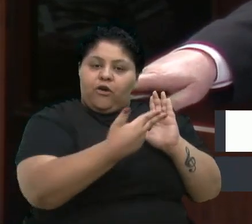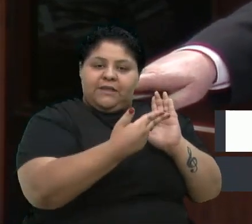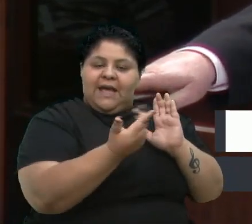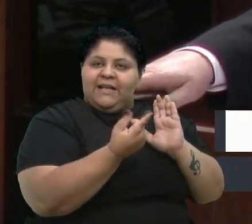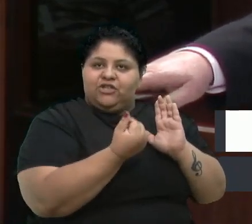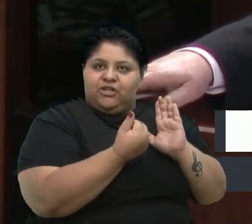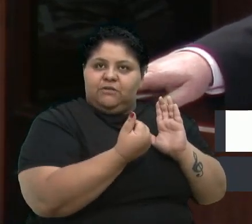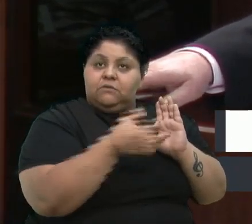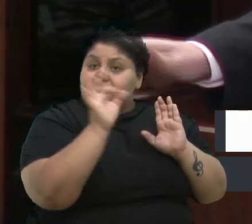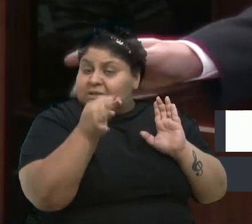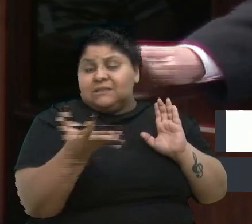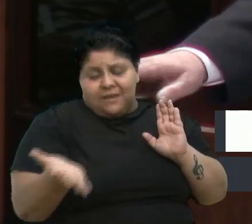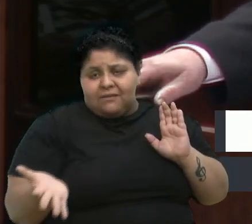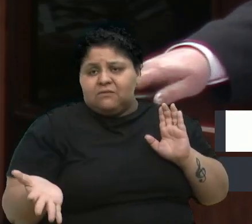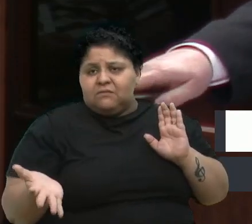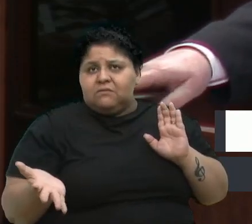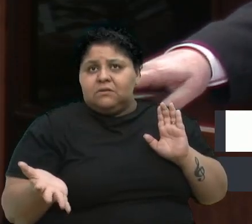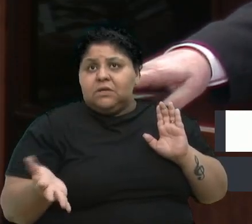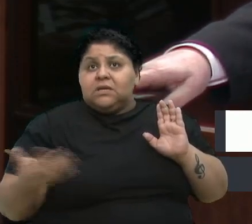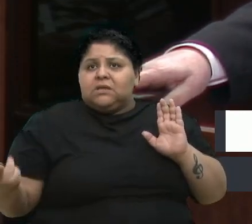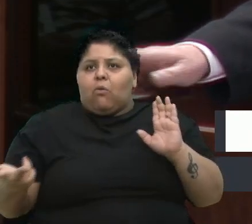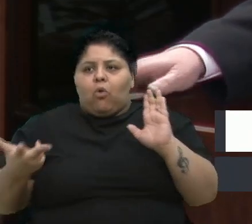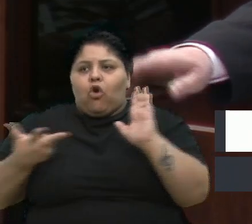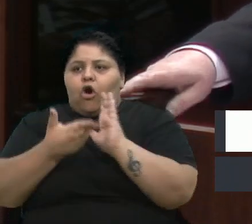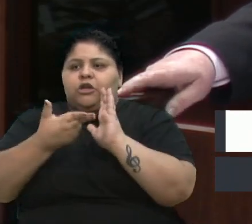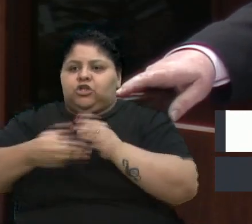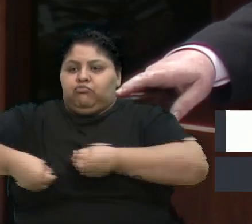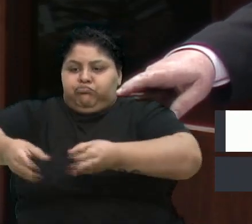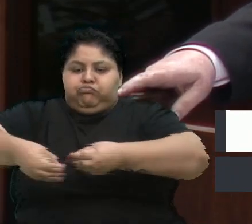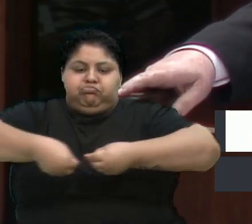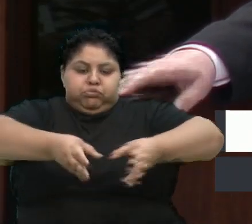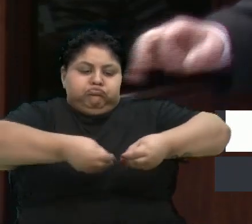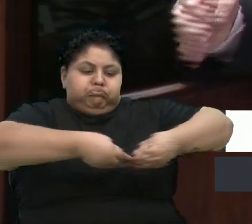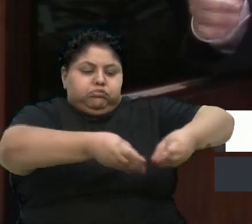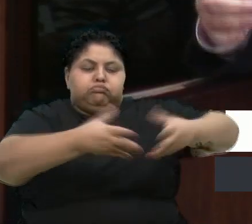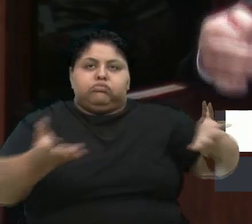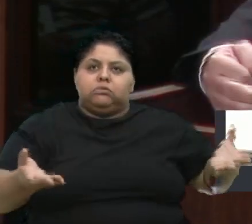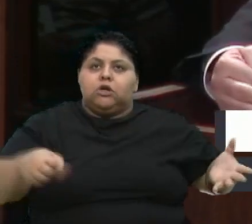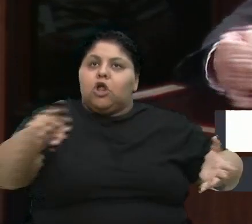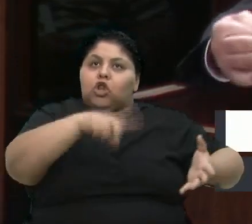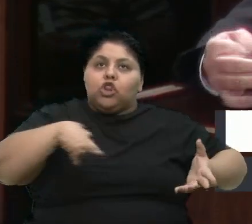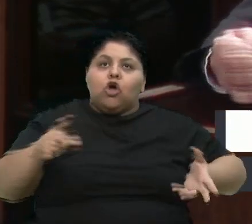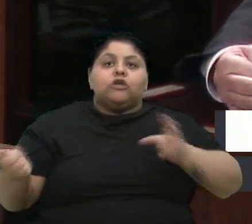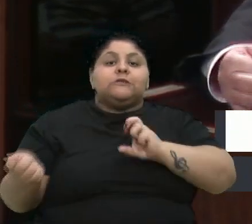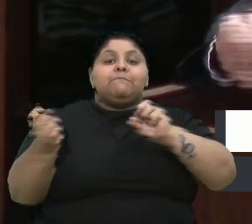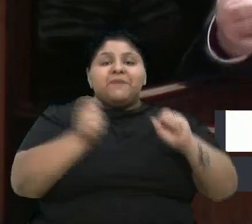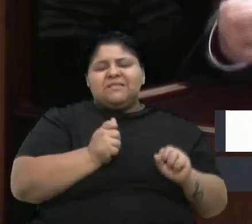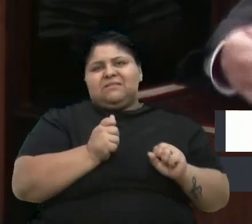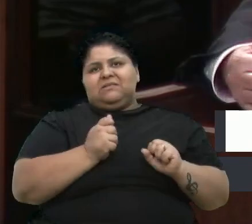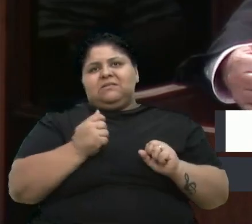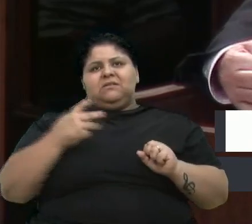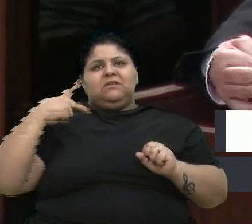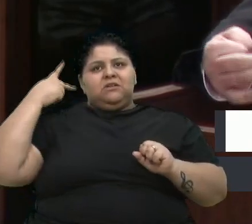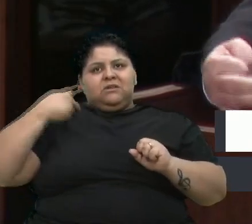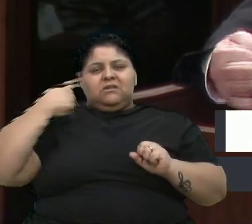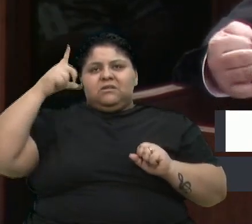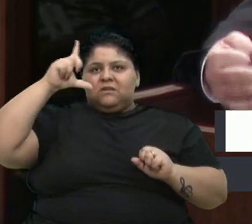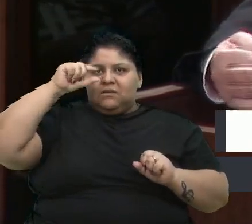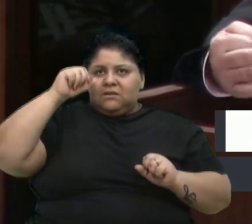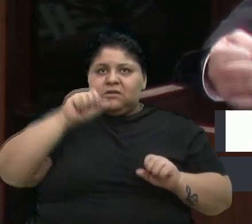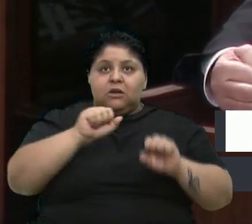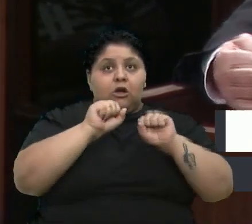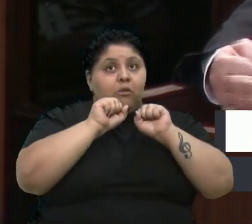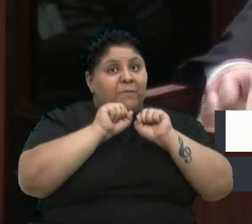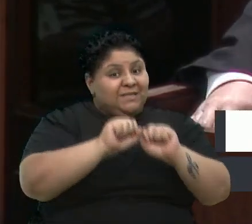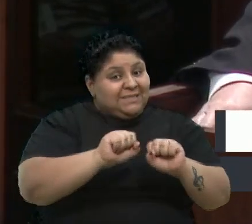está certo. Então, corte despesas, corte gastos. Nós precisamos, vereador Schalck, manter o